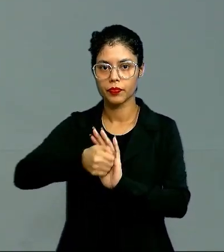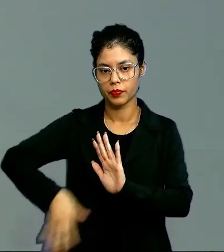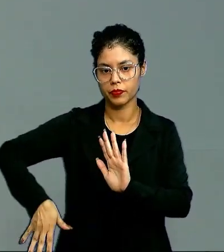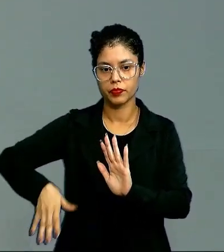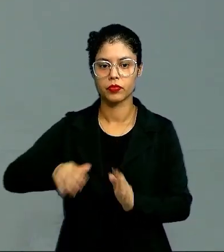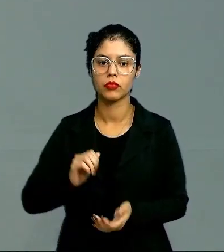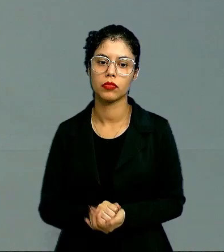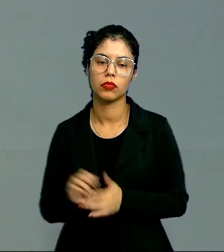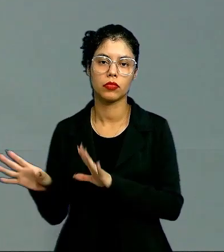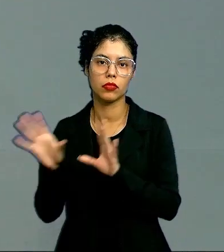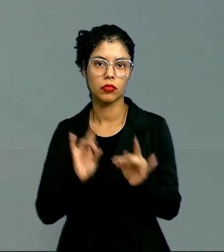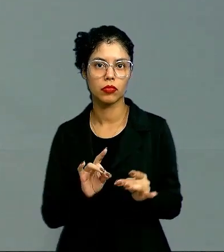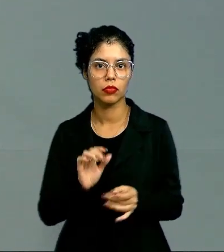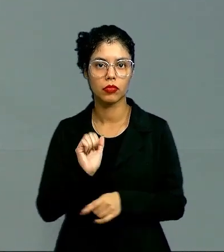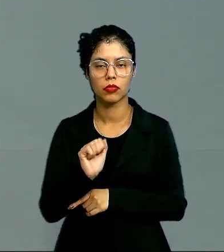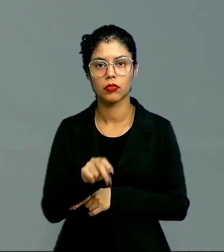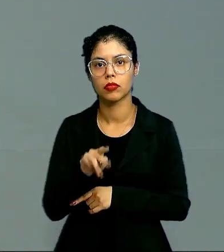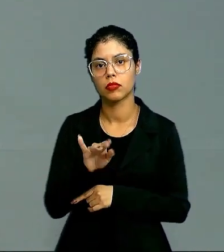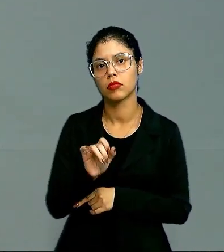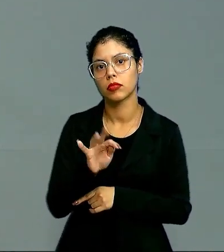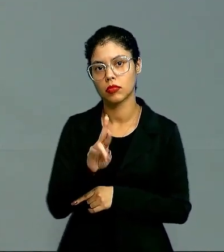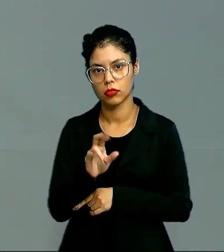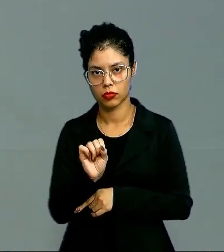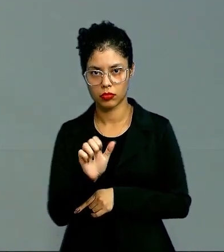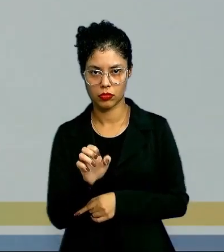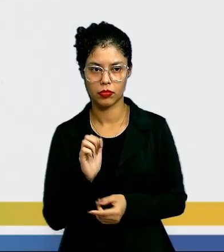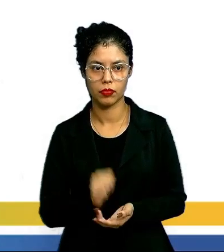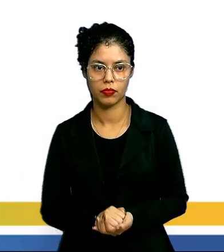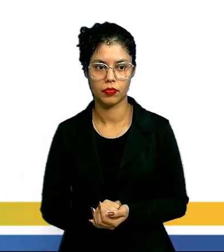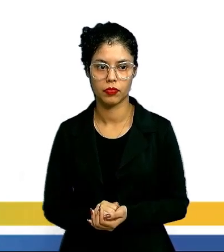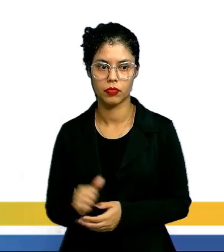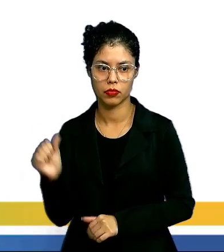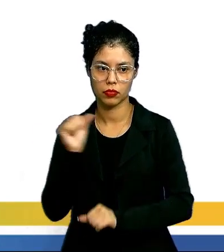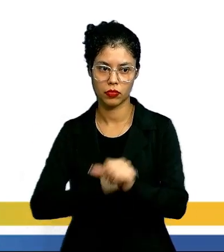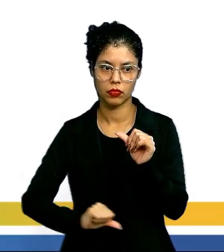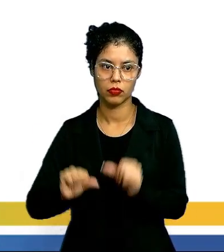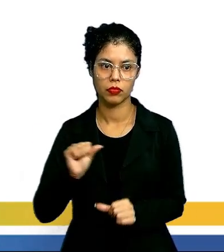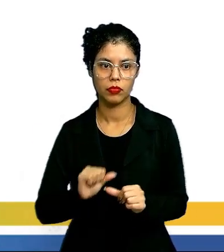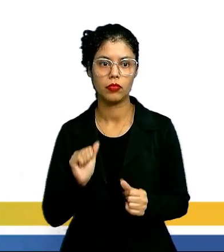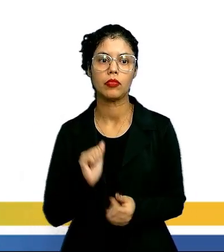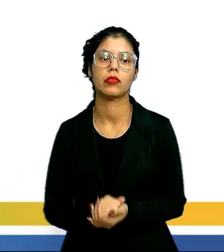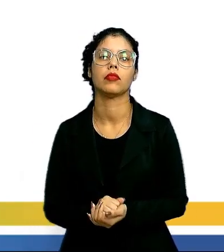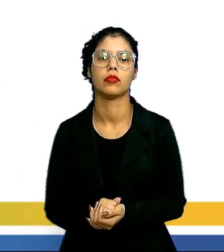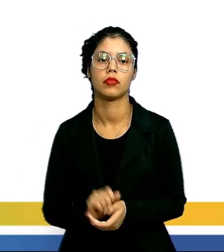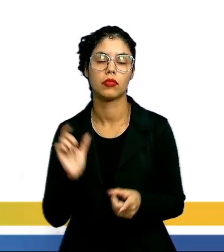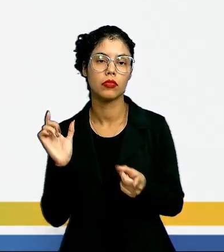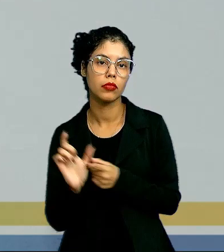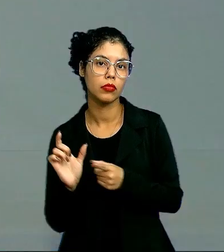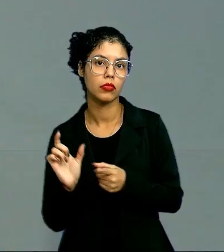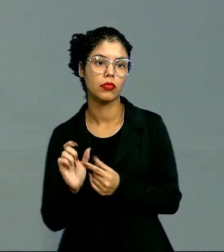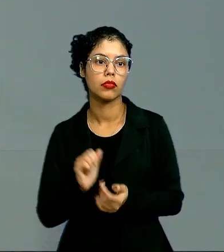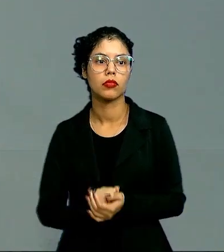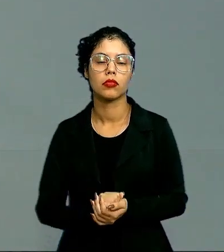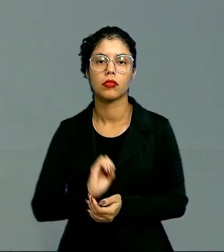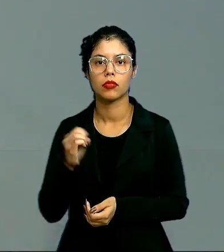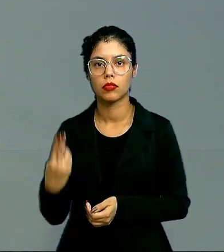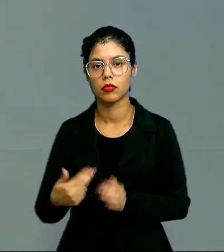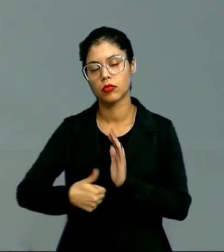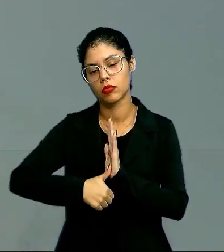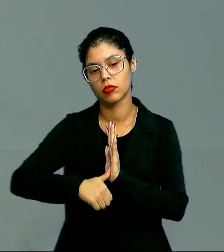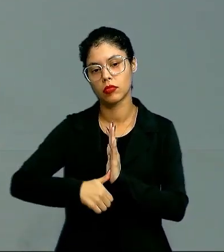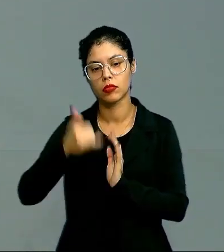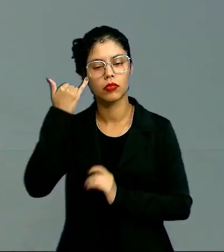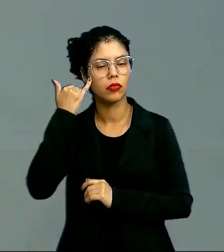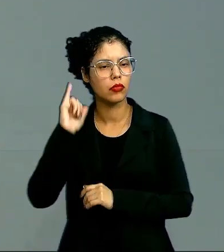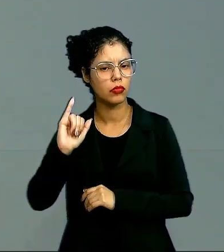linguagem. Ele trouxe a antítese. E ele disse que é uma oposição, né? De palavras ou de ideias. O que